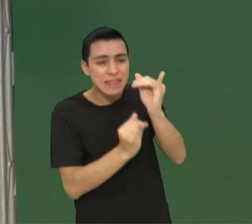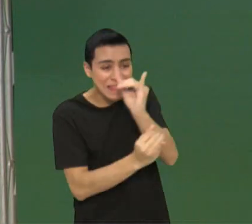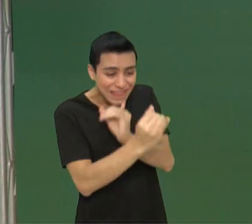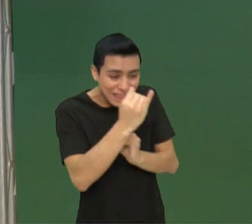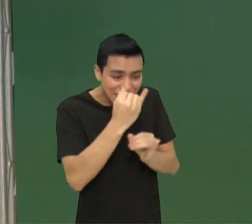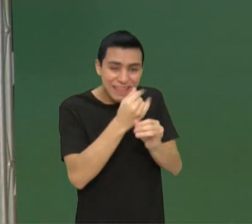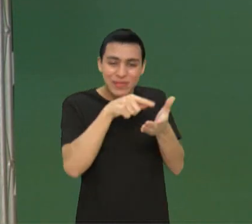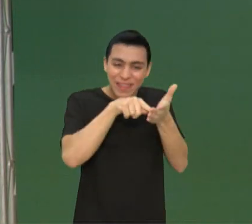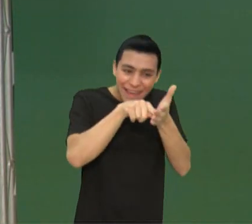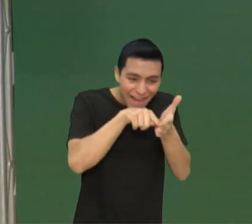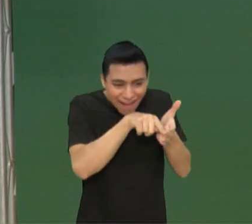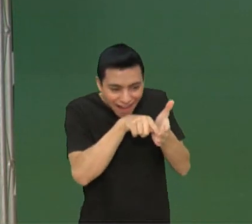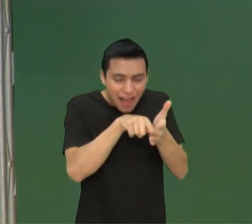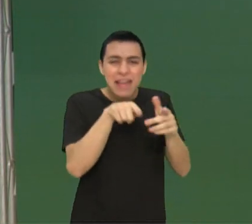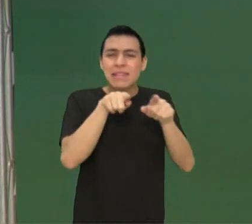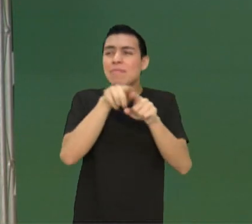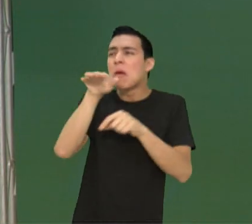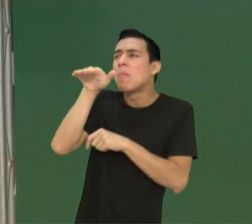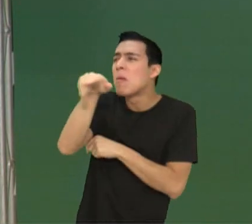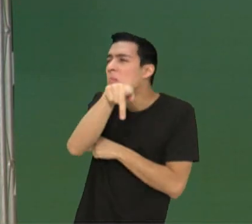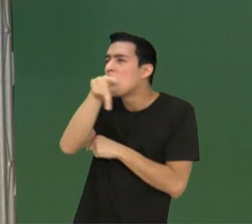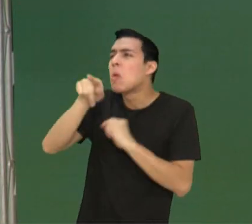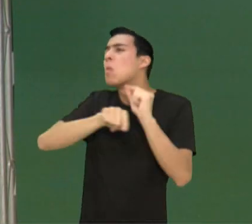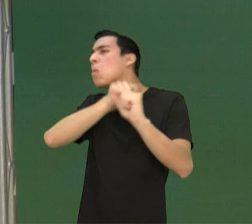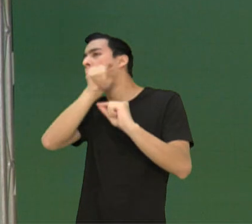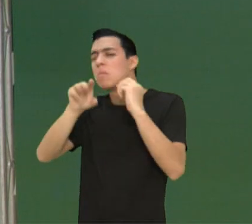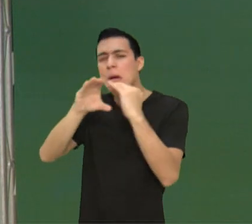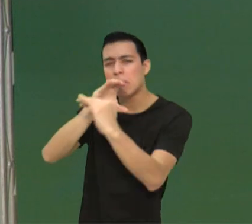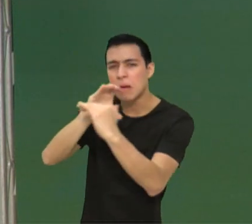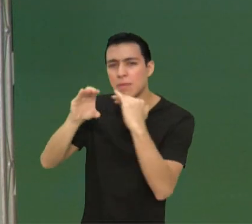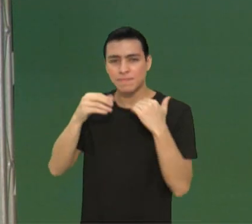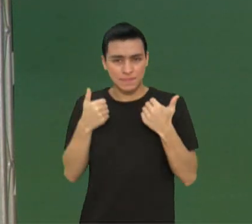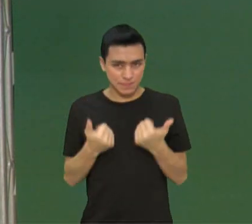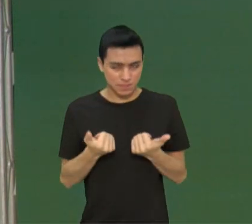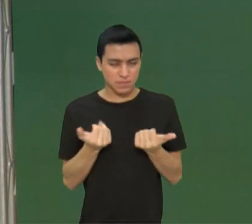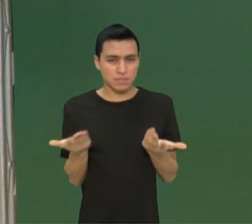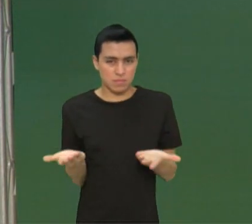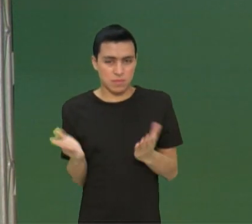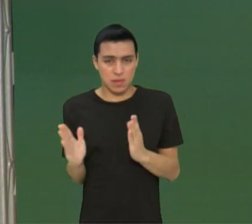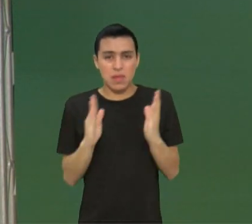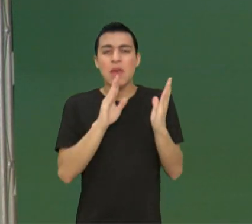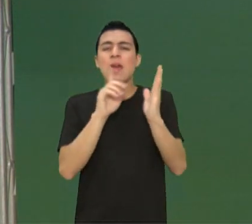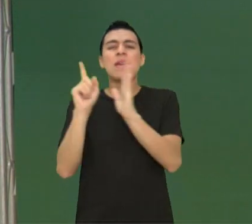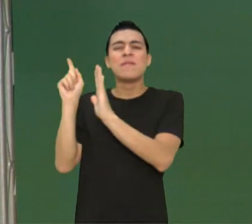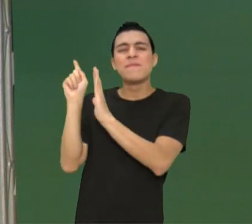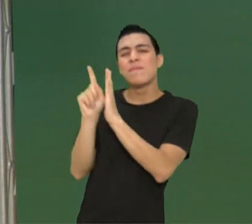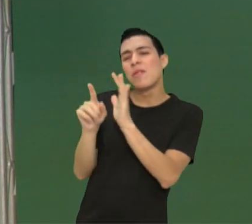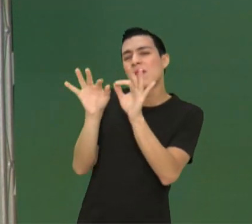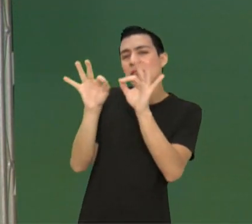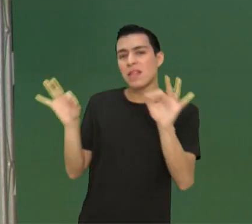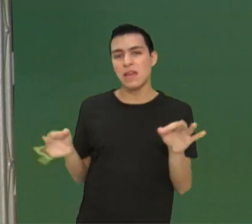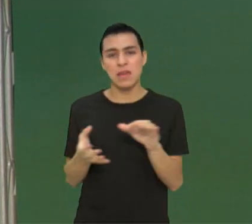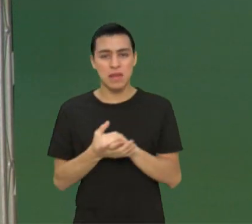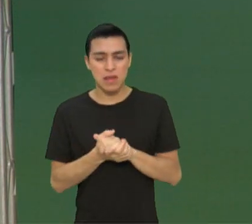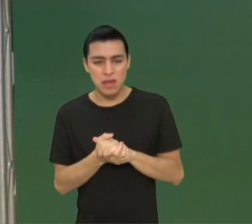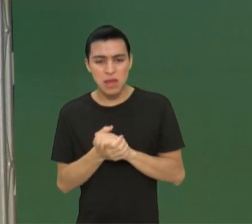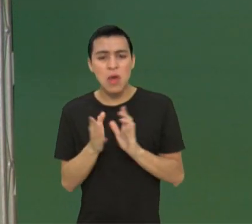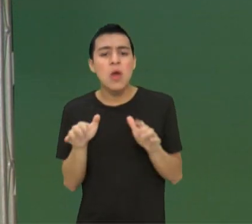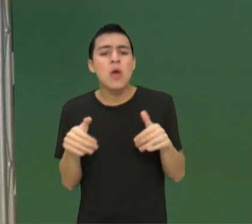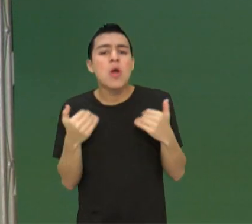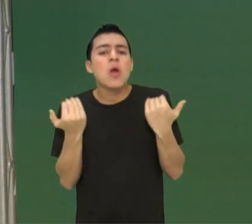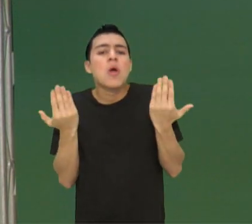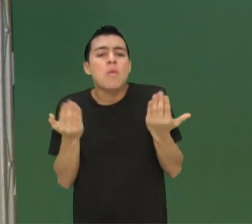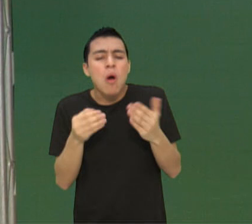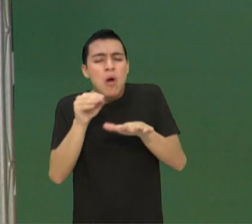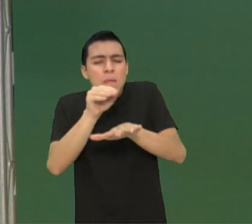Busquem a resposta com o professor. Começando com o nosso quizinho, bem simples. Qual nutriente é a